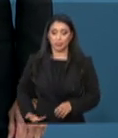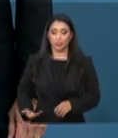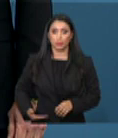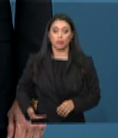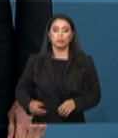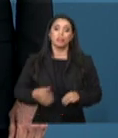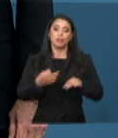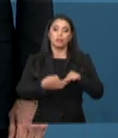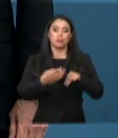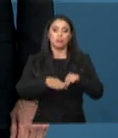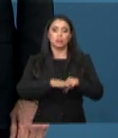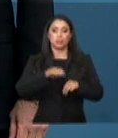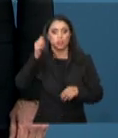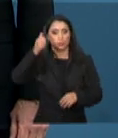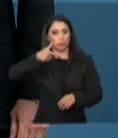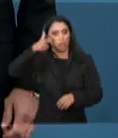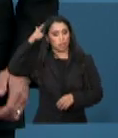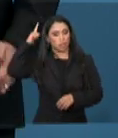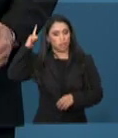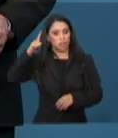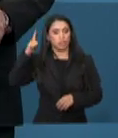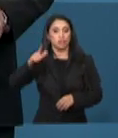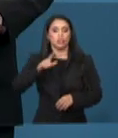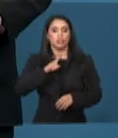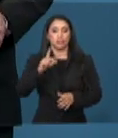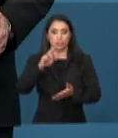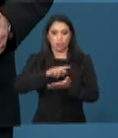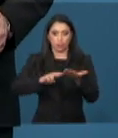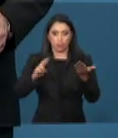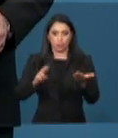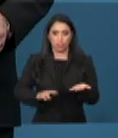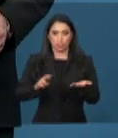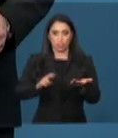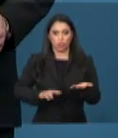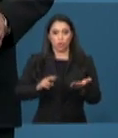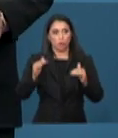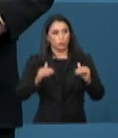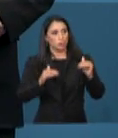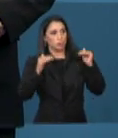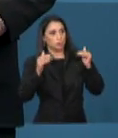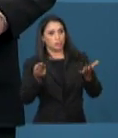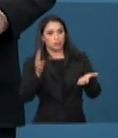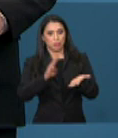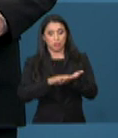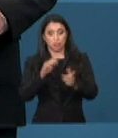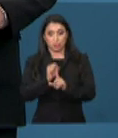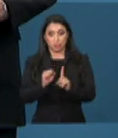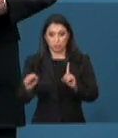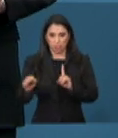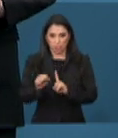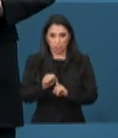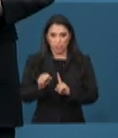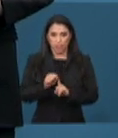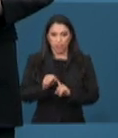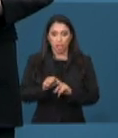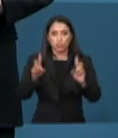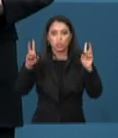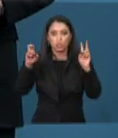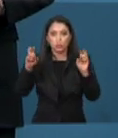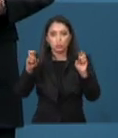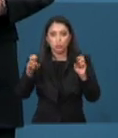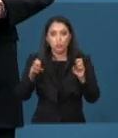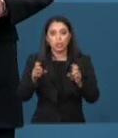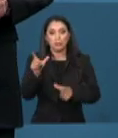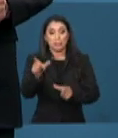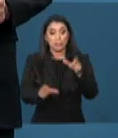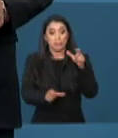pelo Ministro do Supremo Tribunal Federal Alexandre de Moraes para ouvir autoridades e membros da sociedade em geral a respeito da conjuntura das pessoas